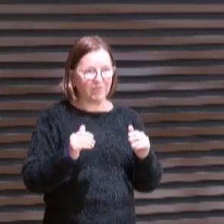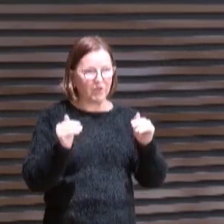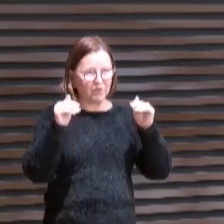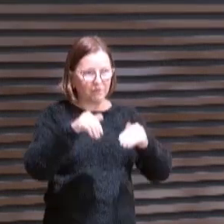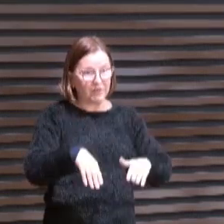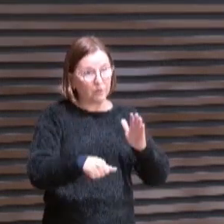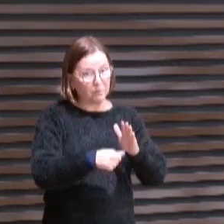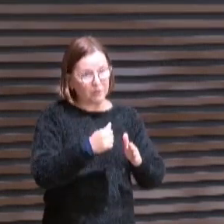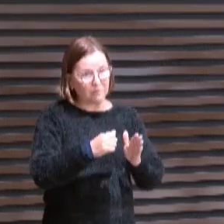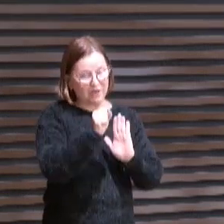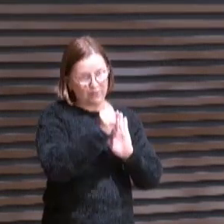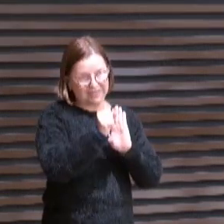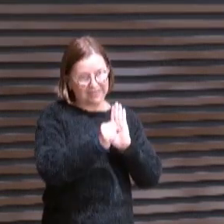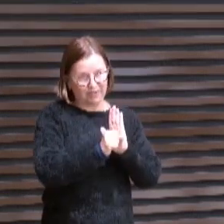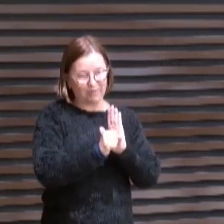tinham escrito.